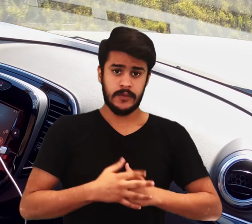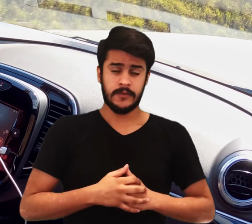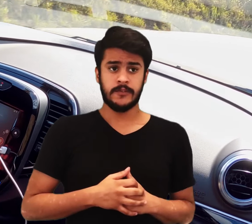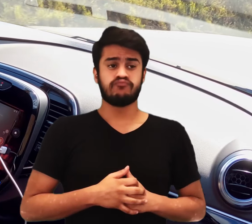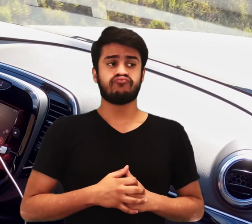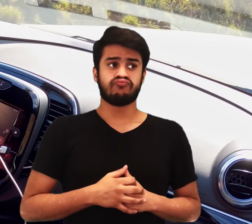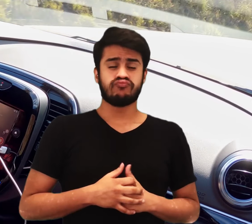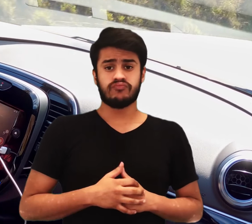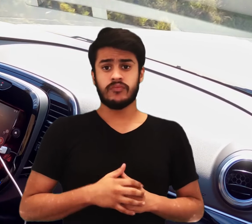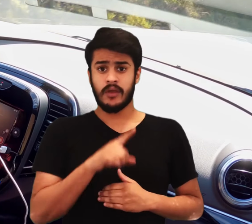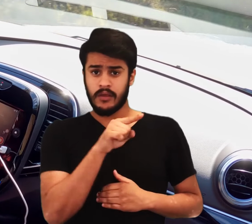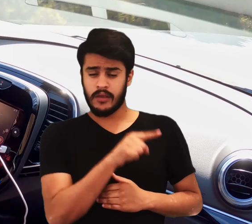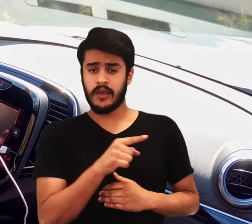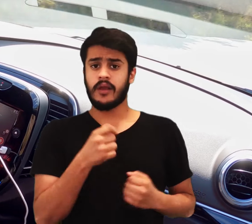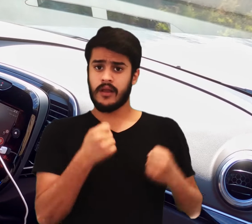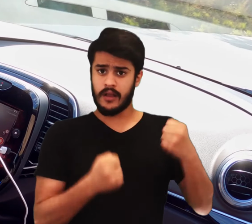assim